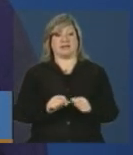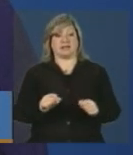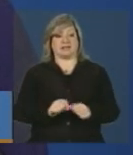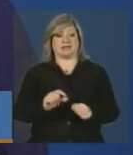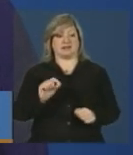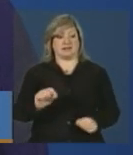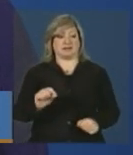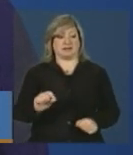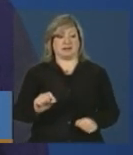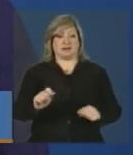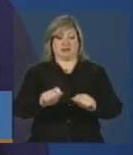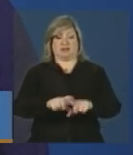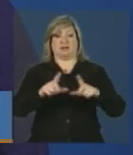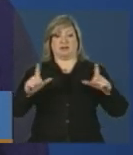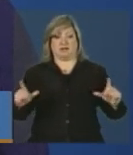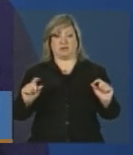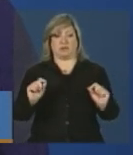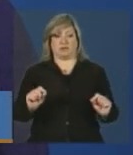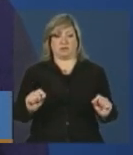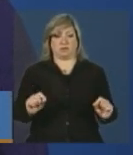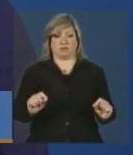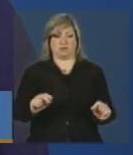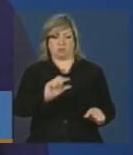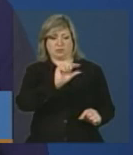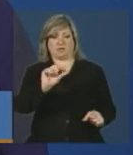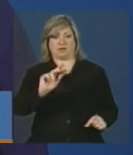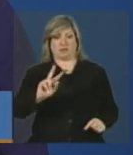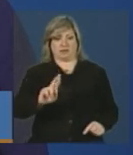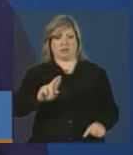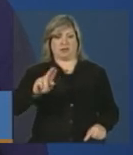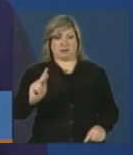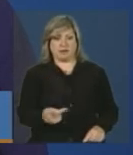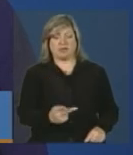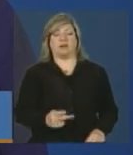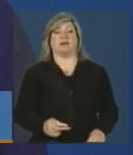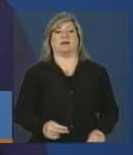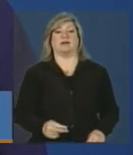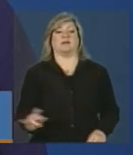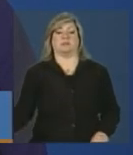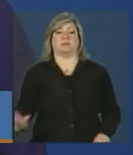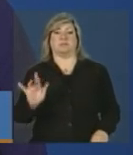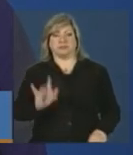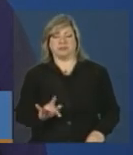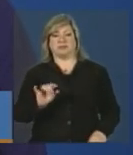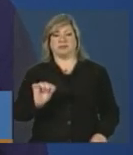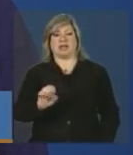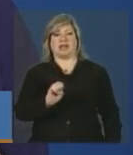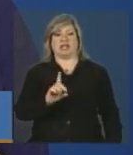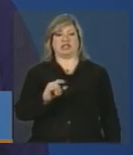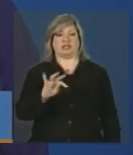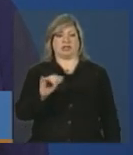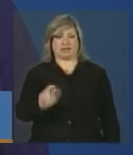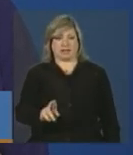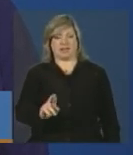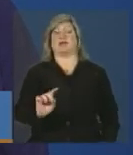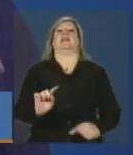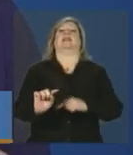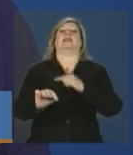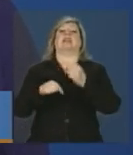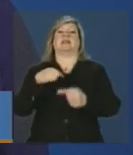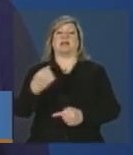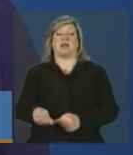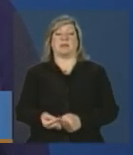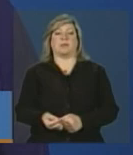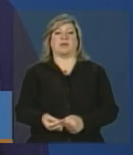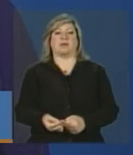lá a aba de Recursos Humanos, ele clica no editar, depois ele vai